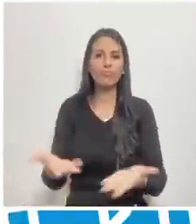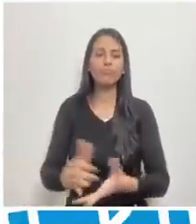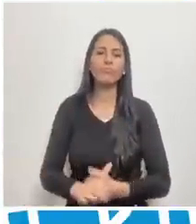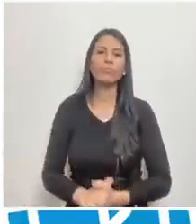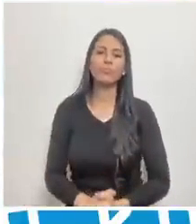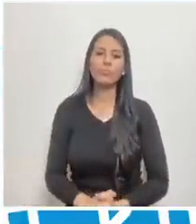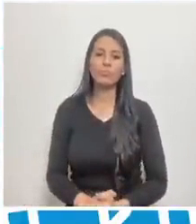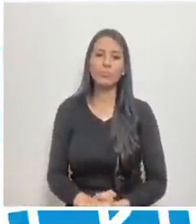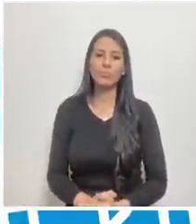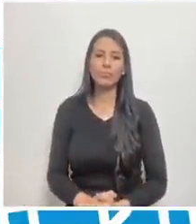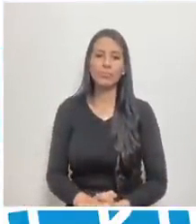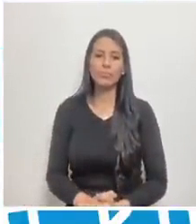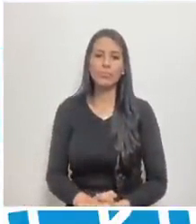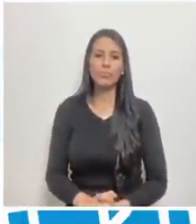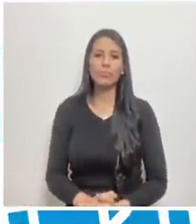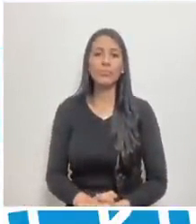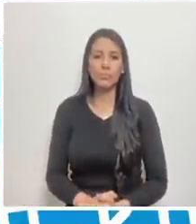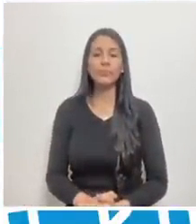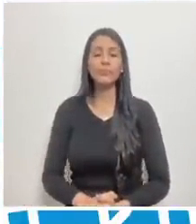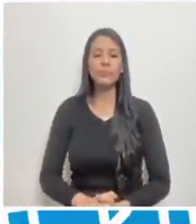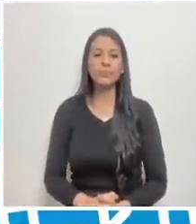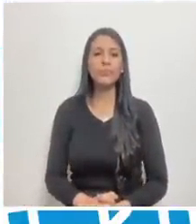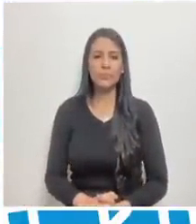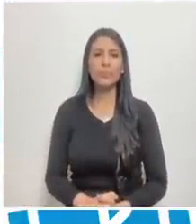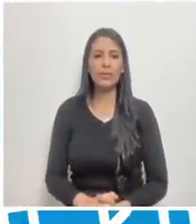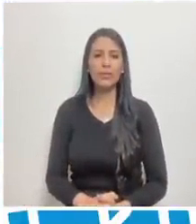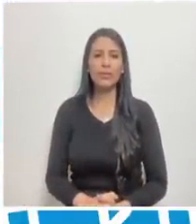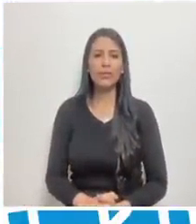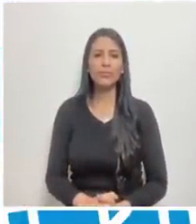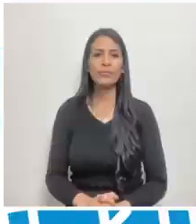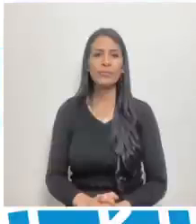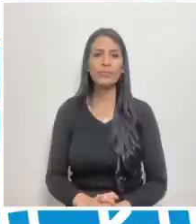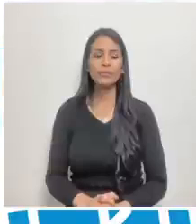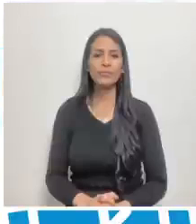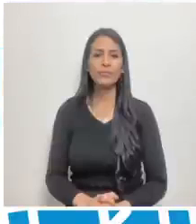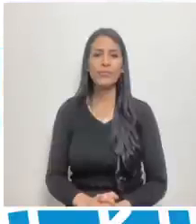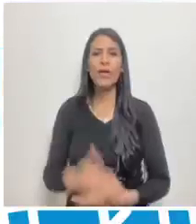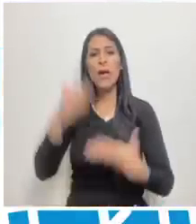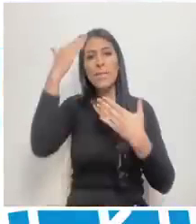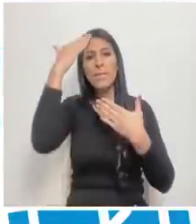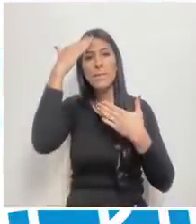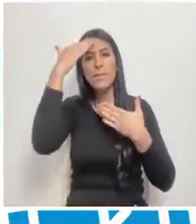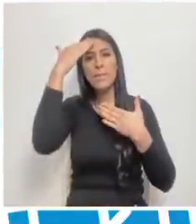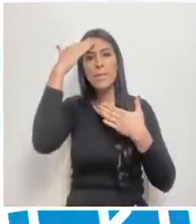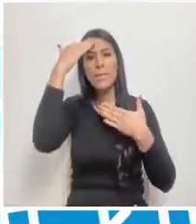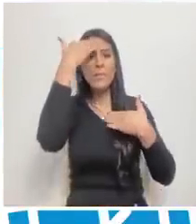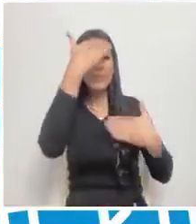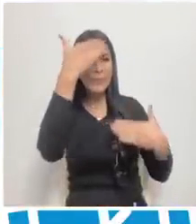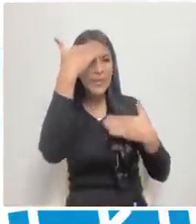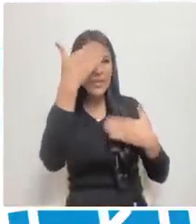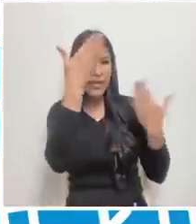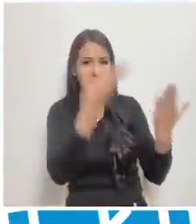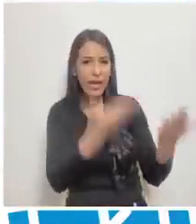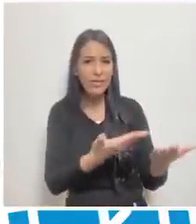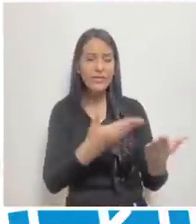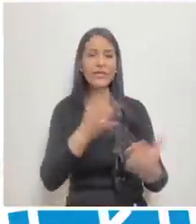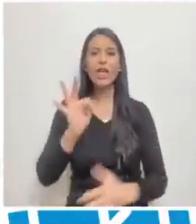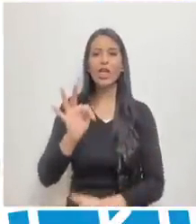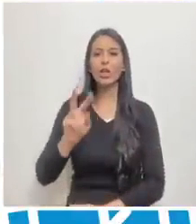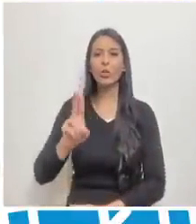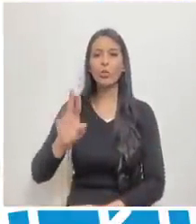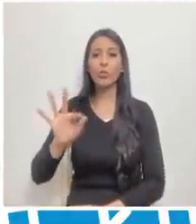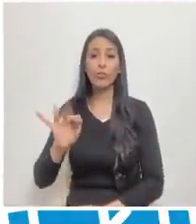Cadê? A senhora está aqui. Obrigada, Tufi. Eu vou passar, então, para o professor